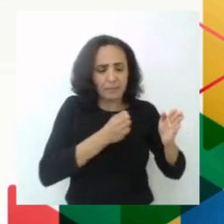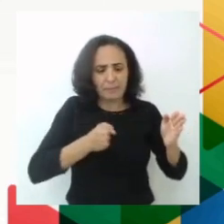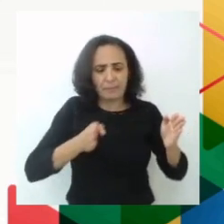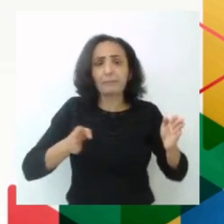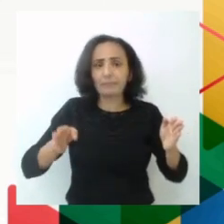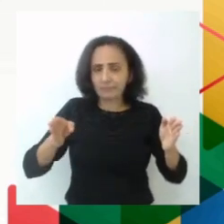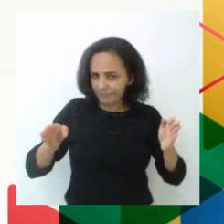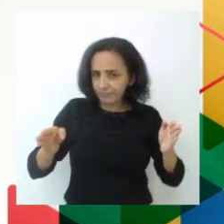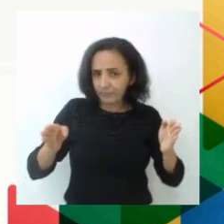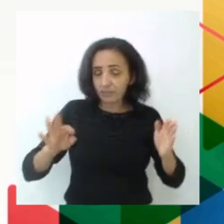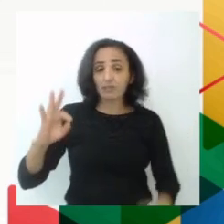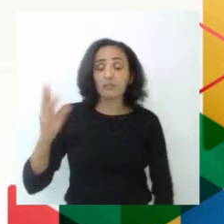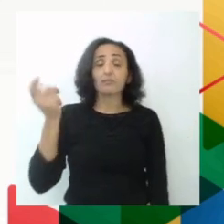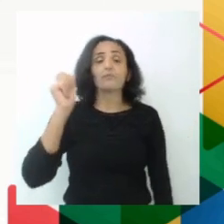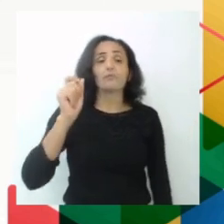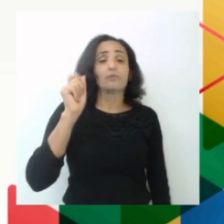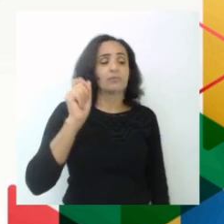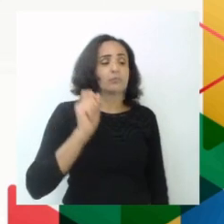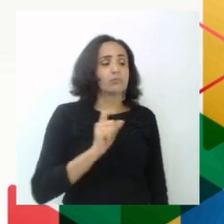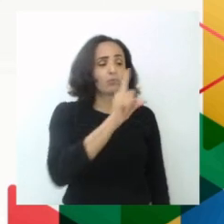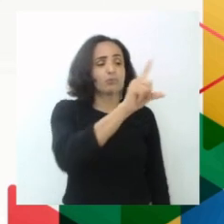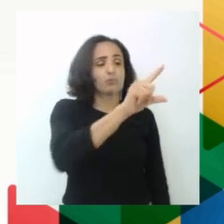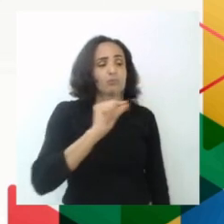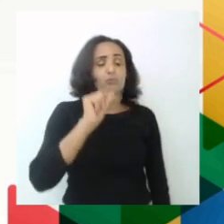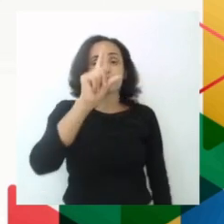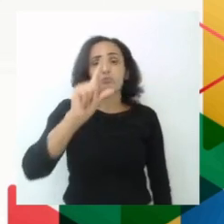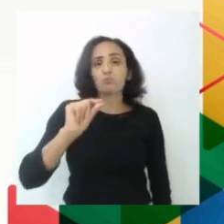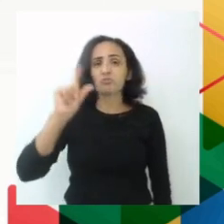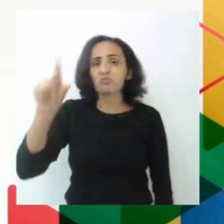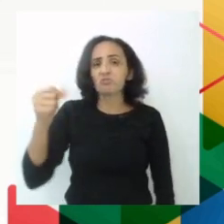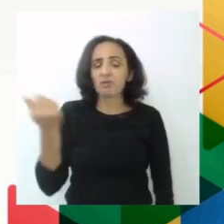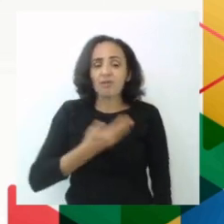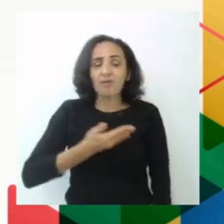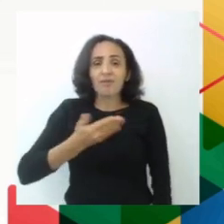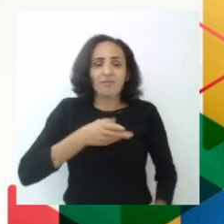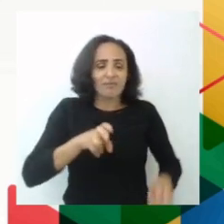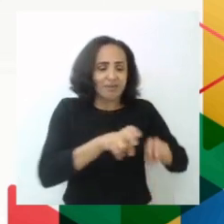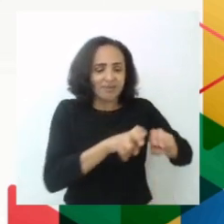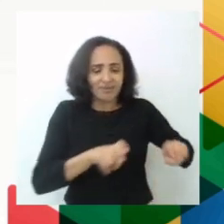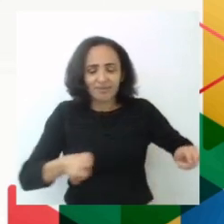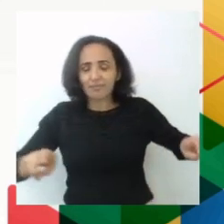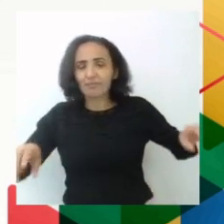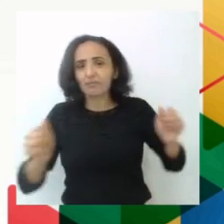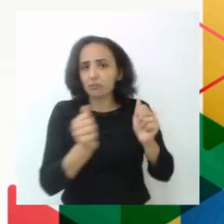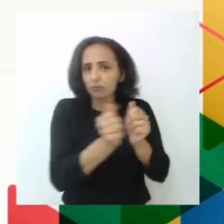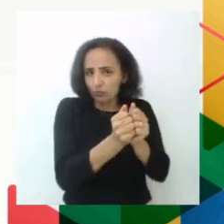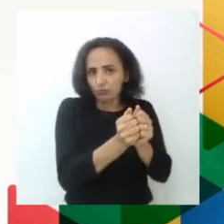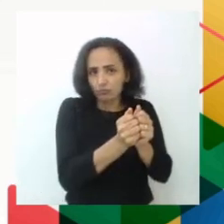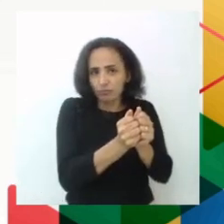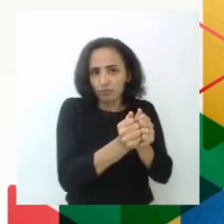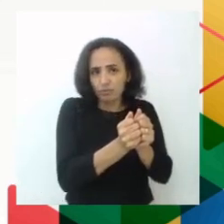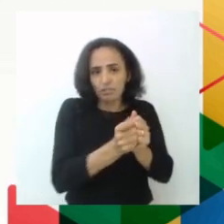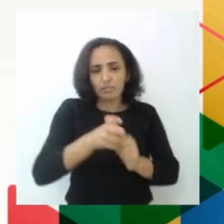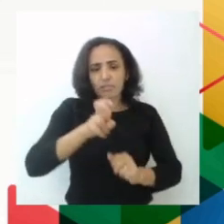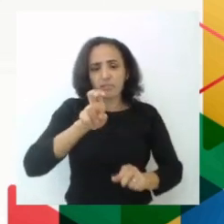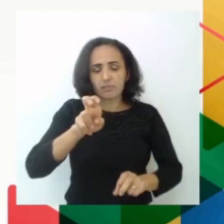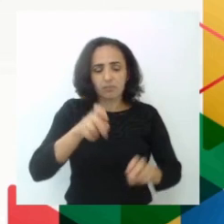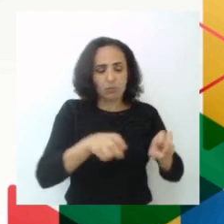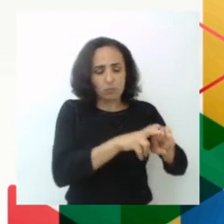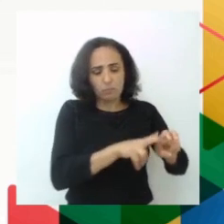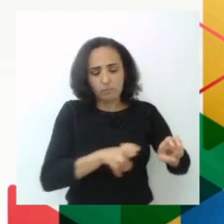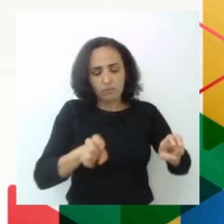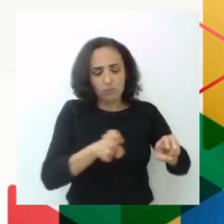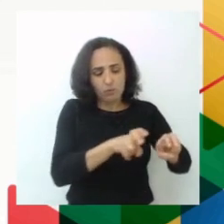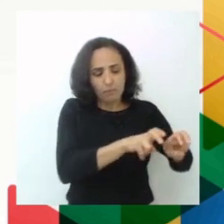vazias, resolveram sortear quais deles ficariam juntos naquela fileira de 5 poltronas